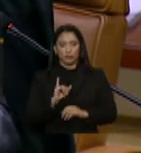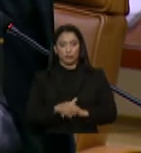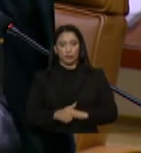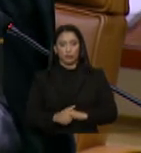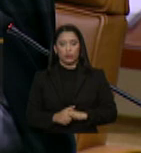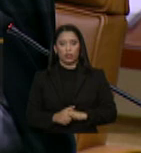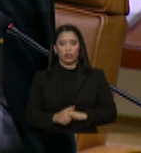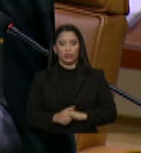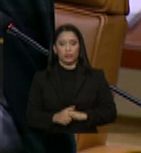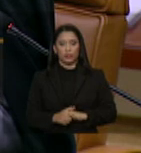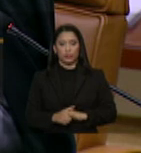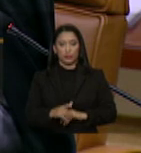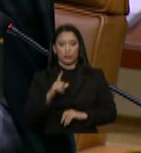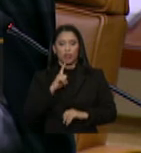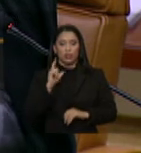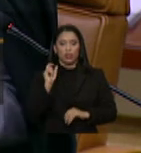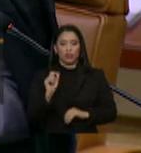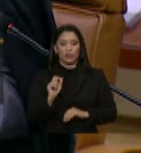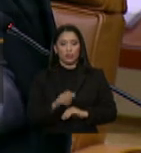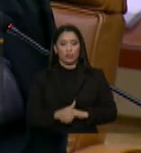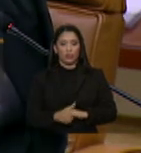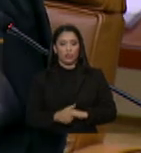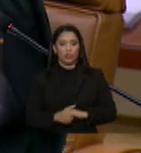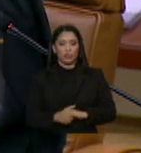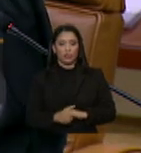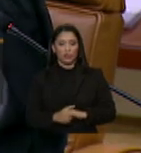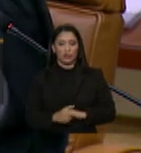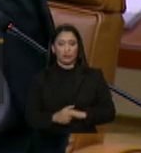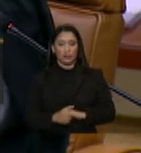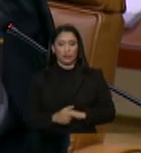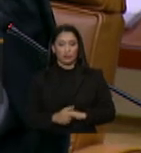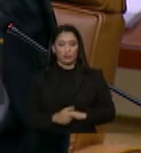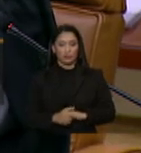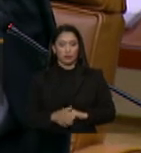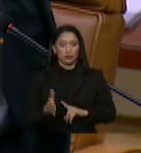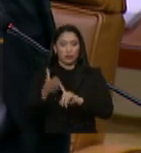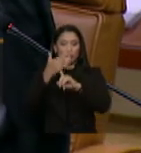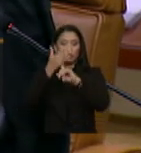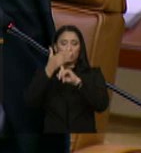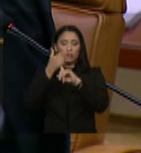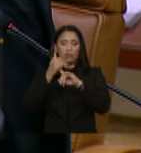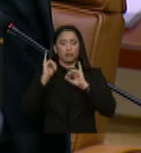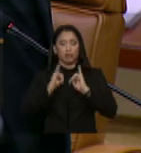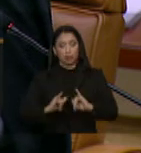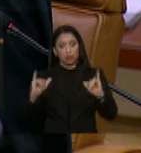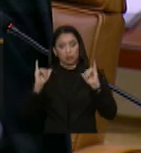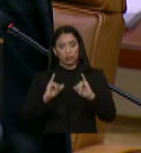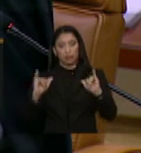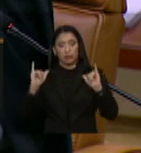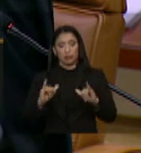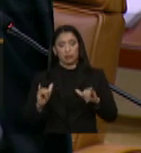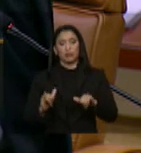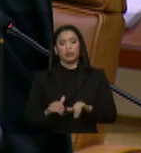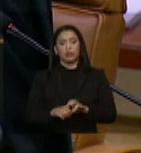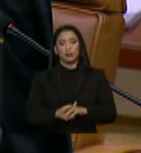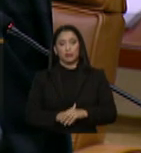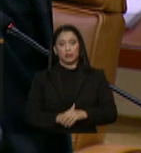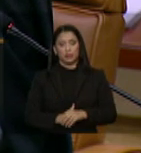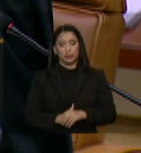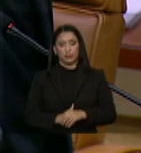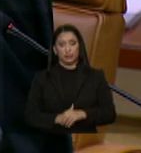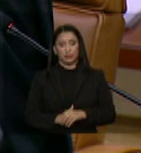federação das associações das empresas brasileiras e tecnologia da informação que busca é